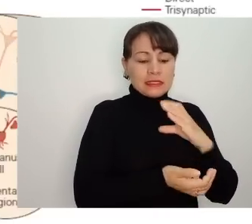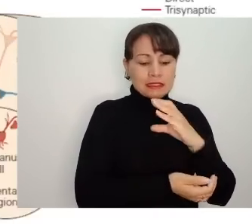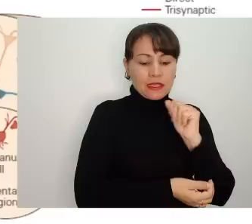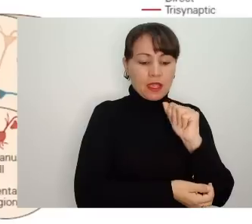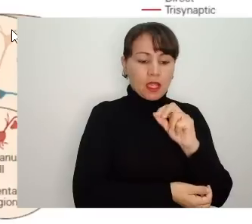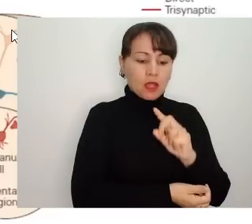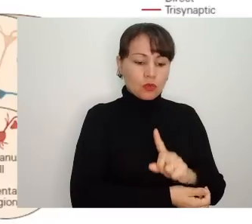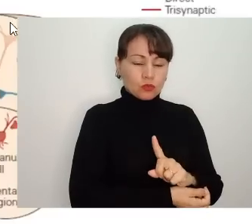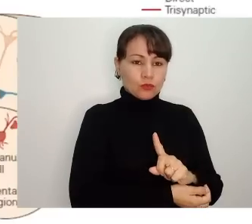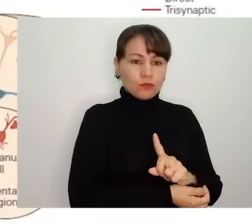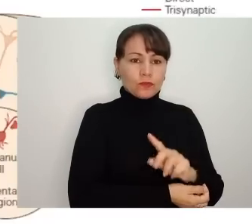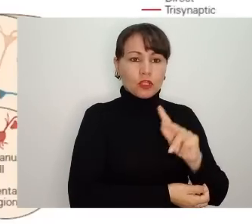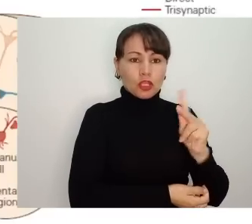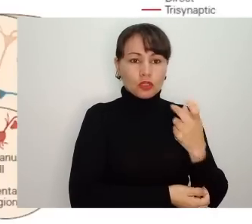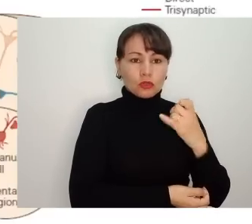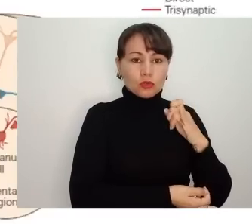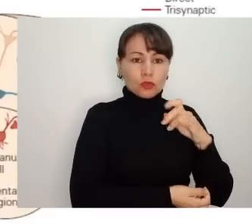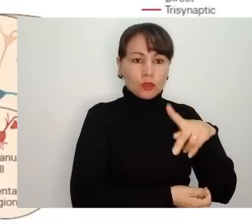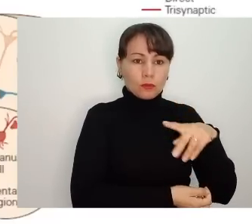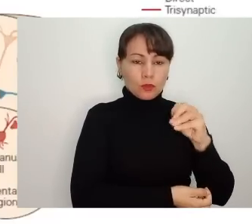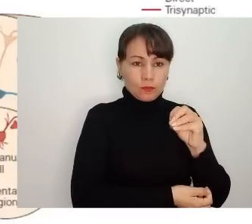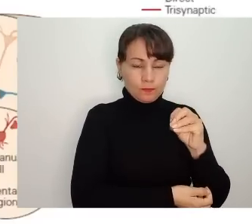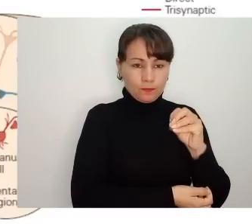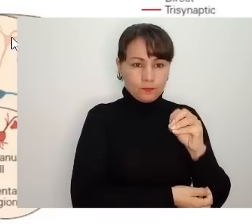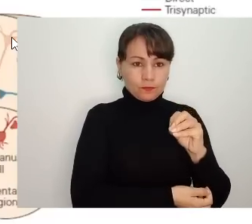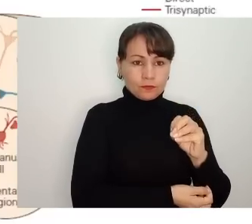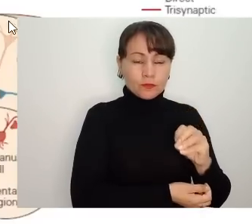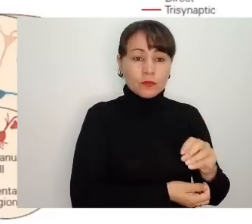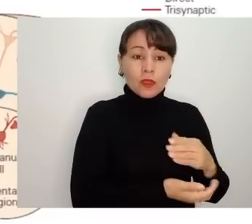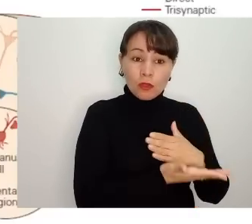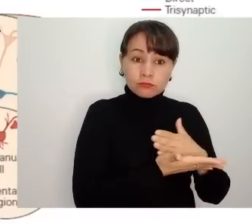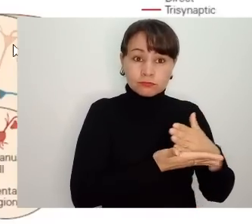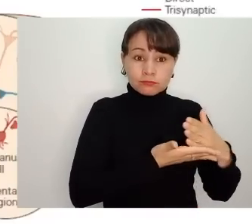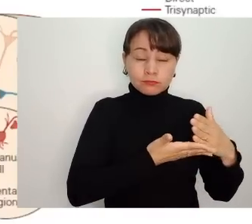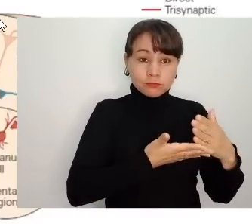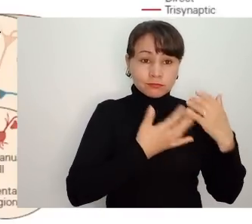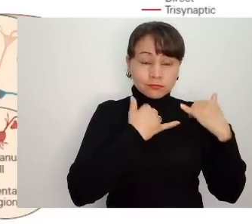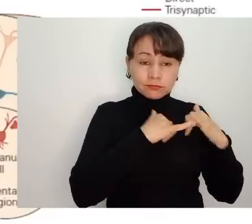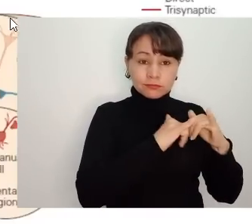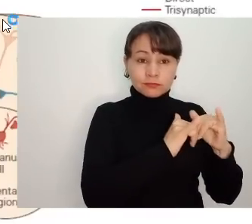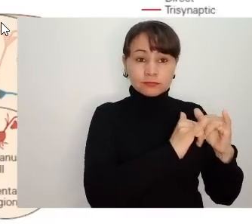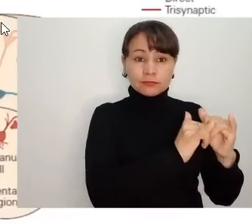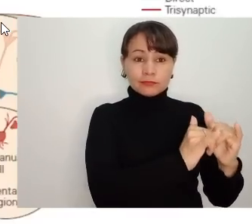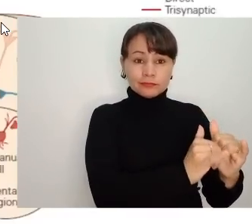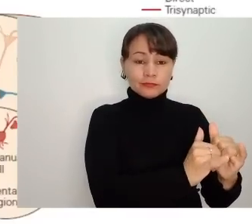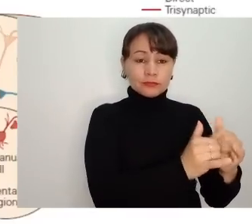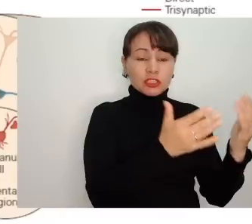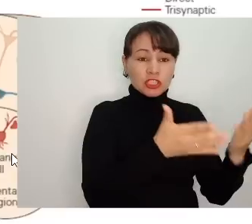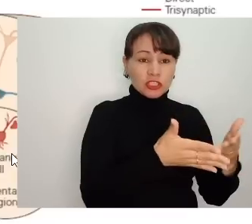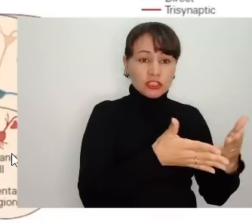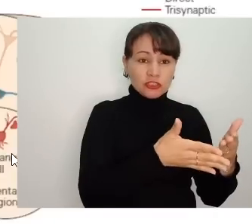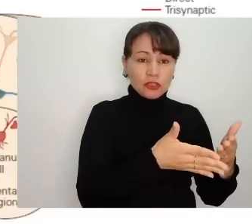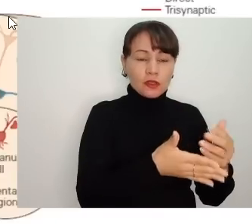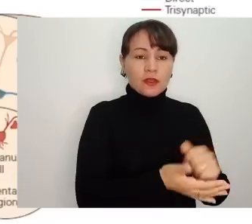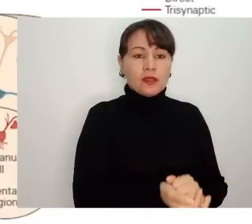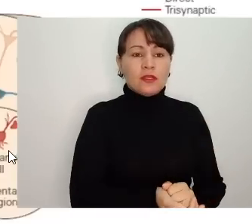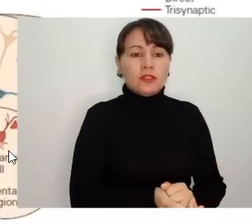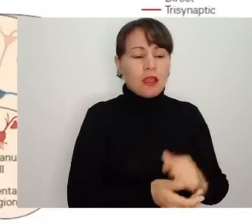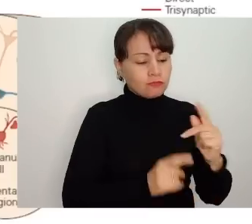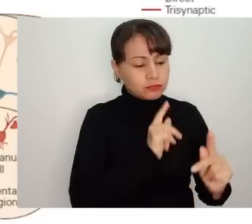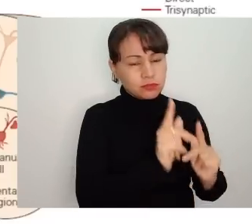célula CA1 do hipocampo. E a partir daqui, então, essa informação, que já